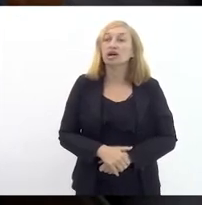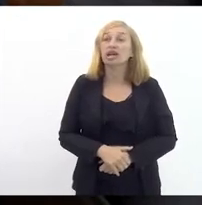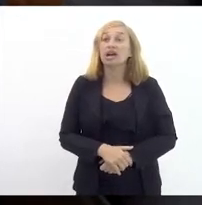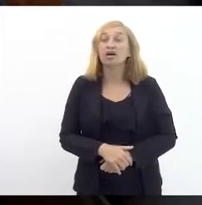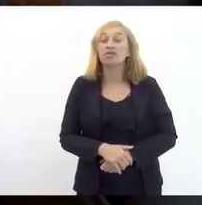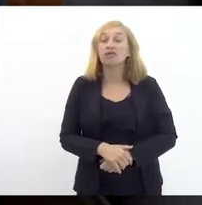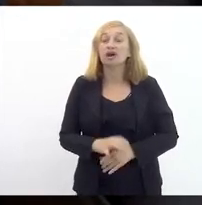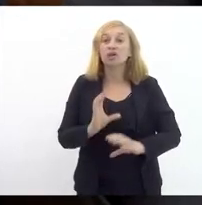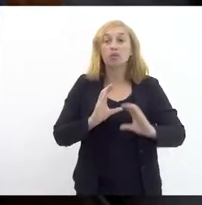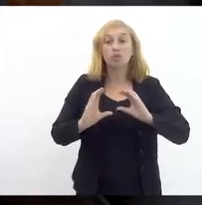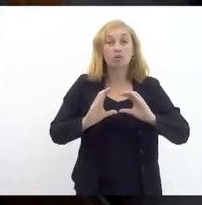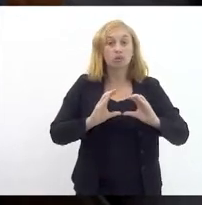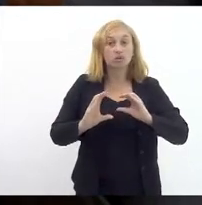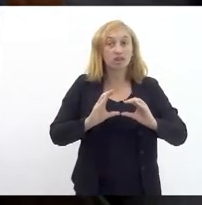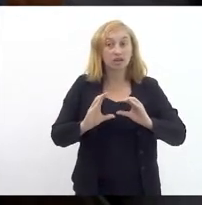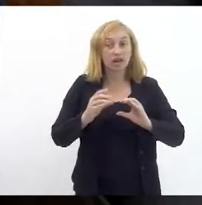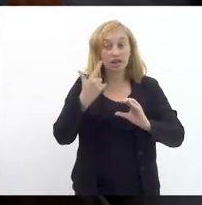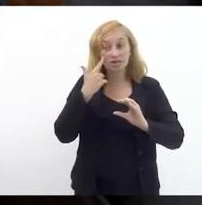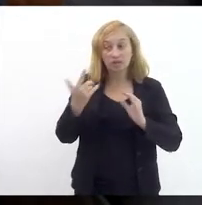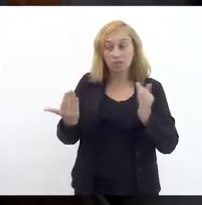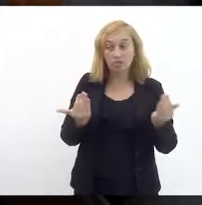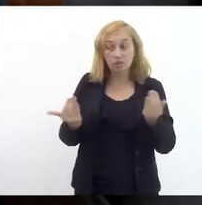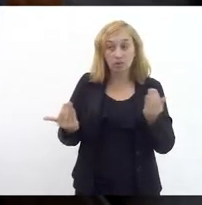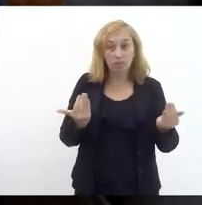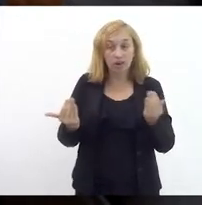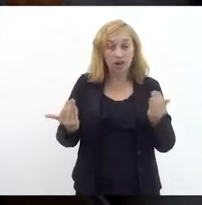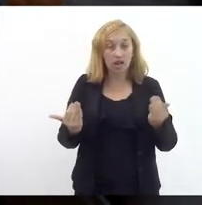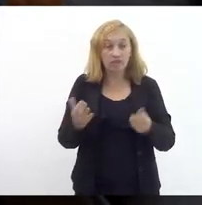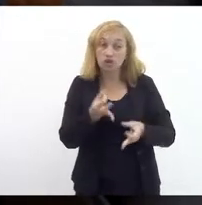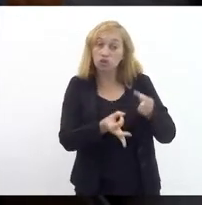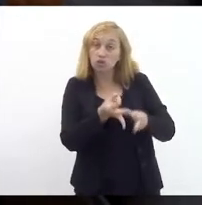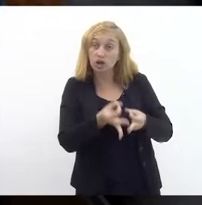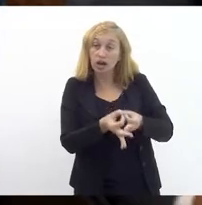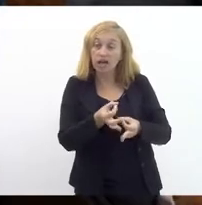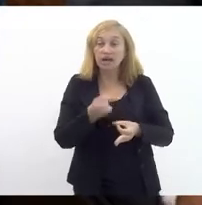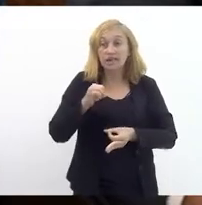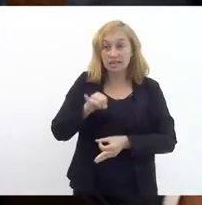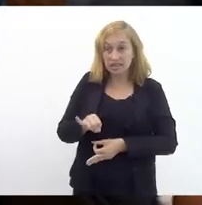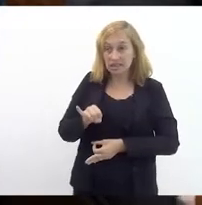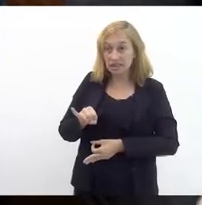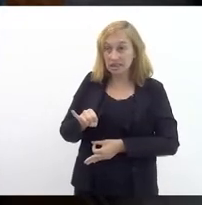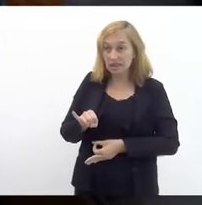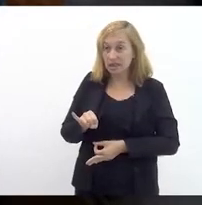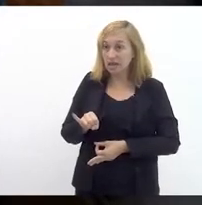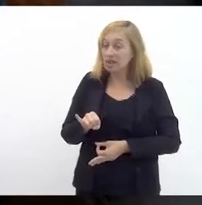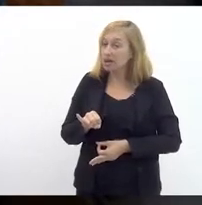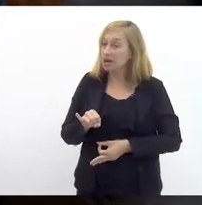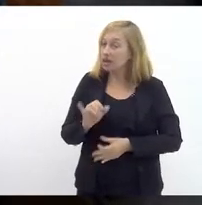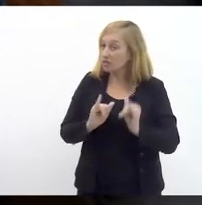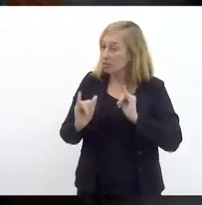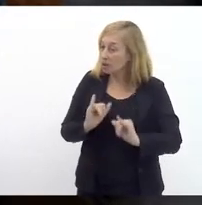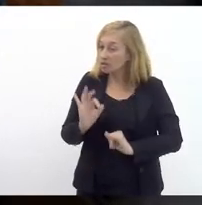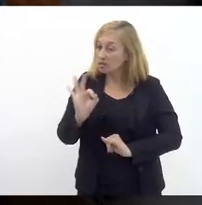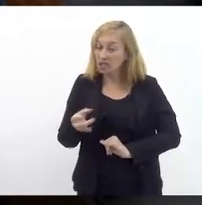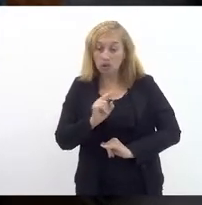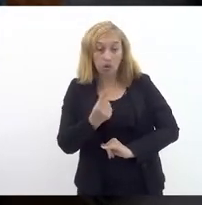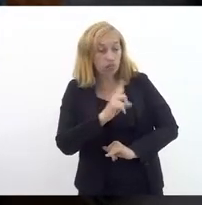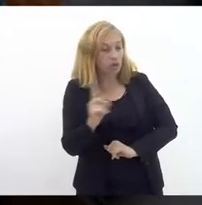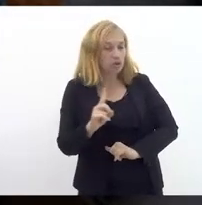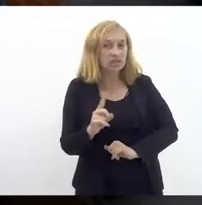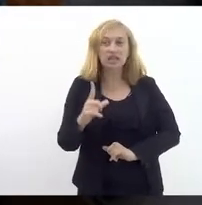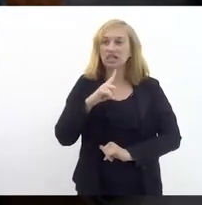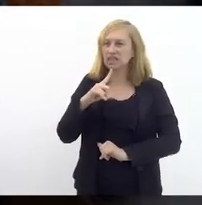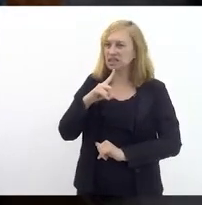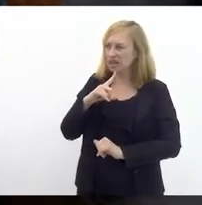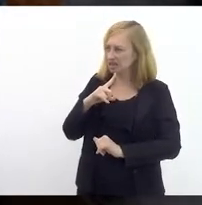mediar em caso de divergência. A gente vai julgar para dizer se a divergência... E houve uma divergência? Ainda está em